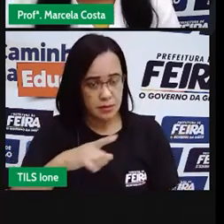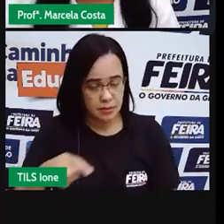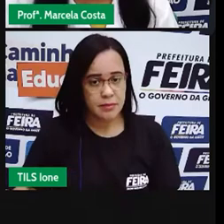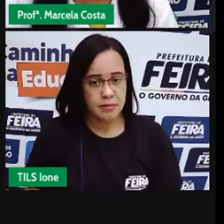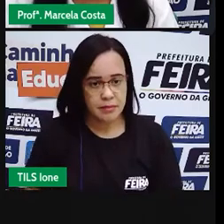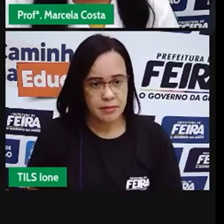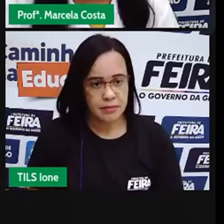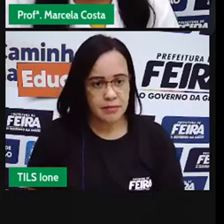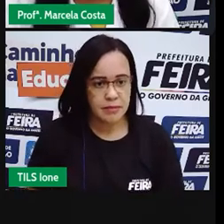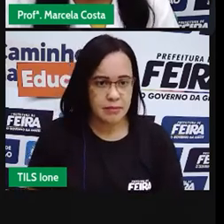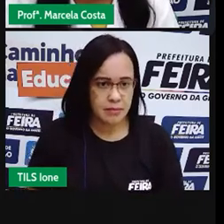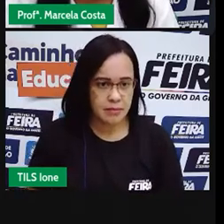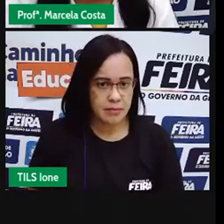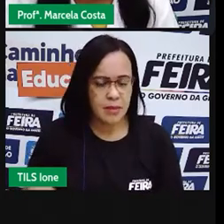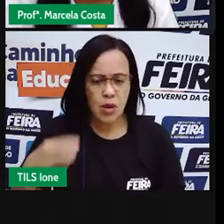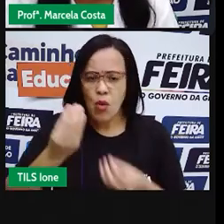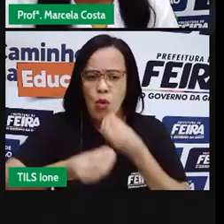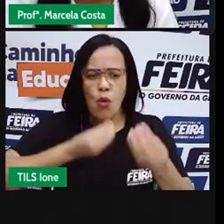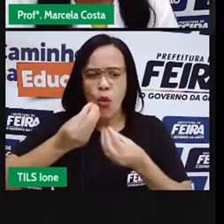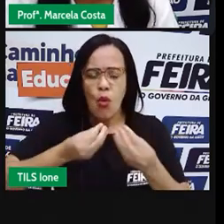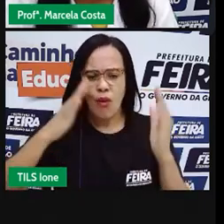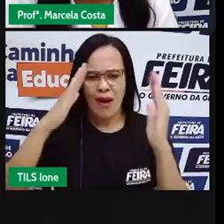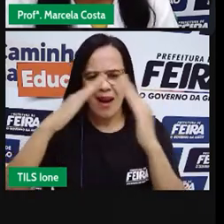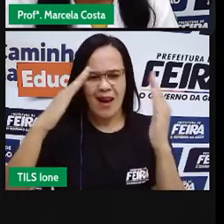Como é ir na casa de vocês?